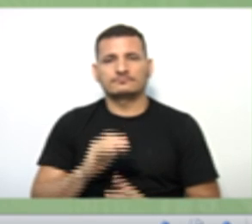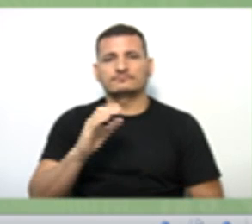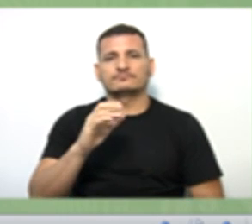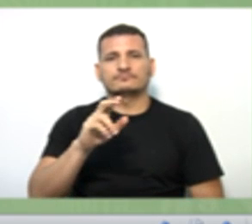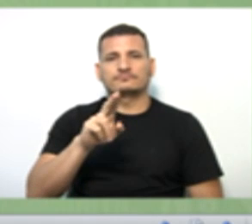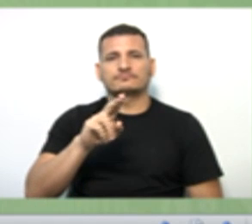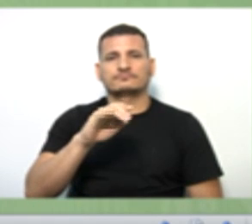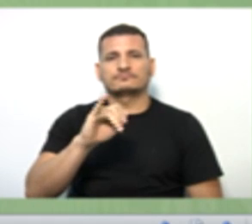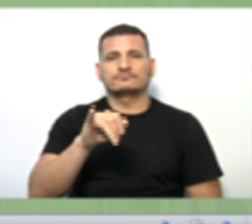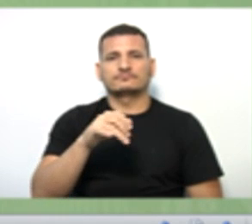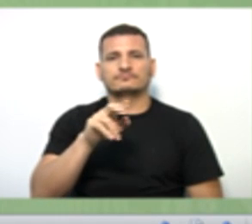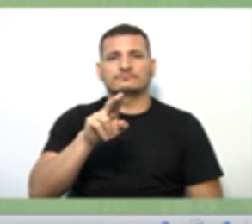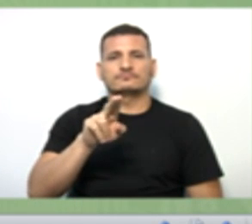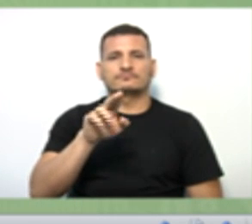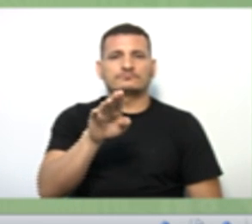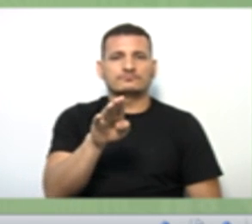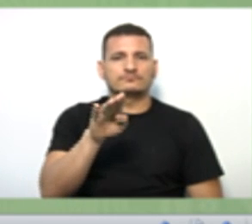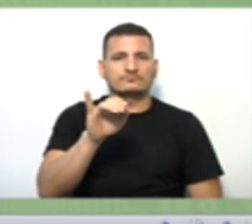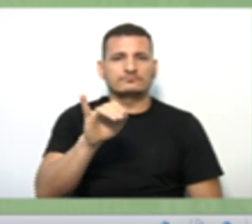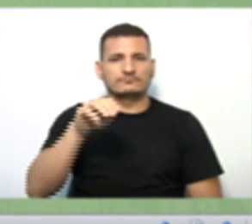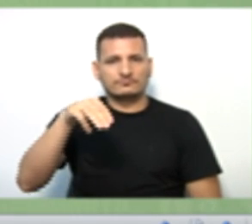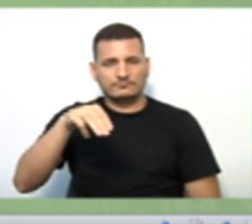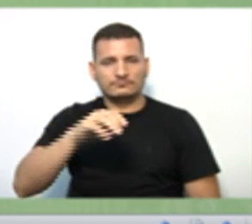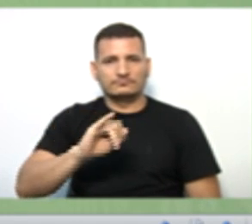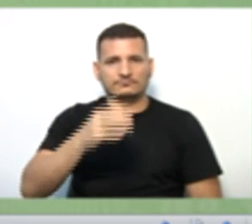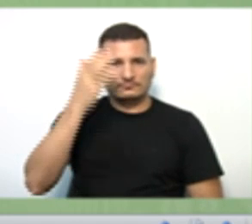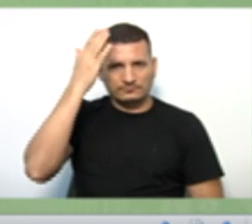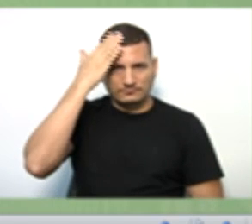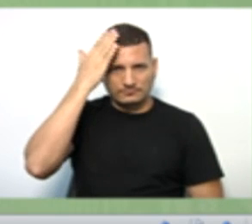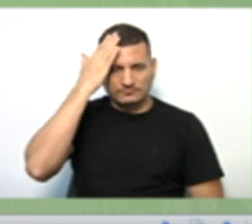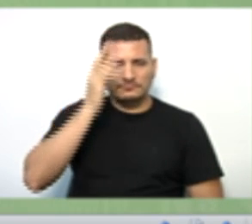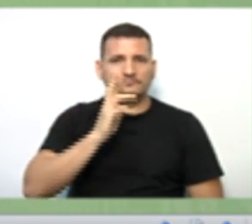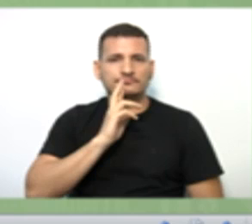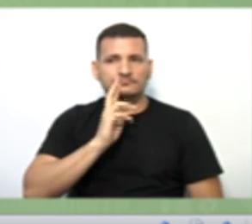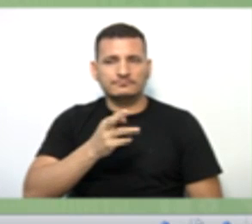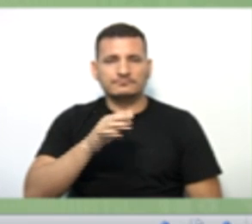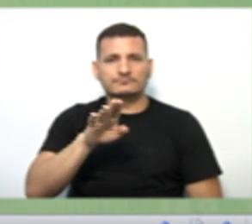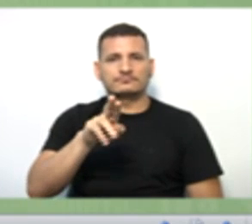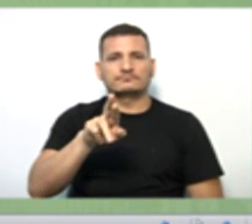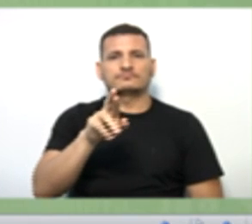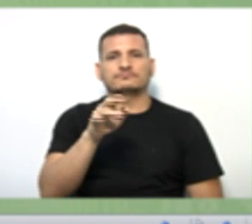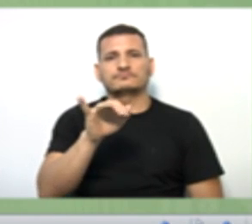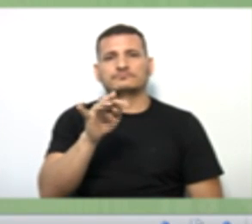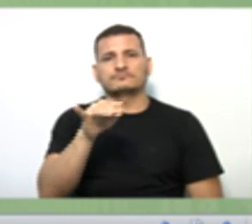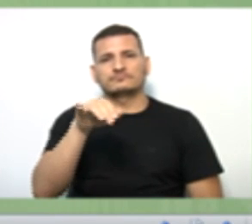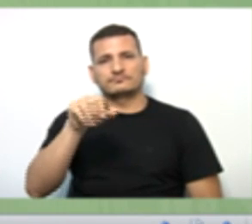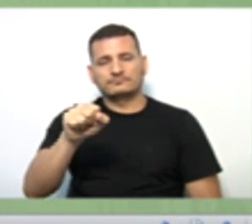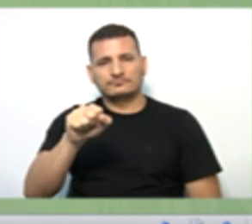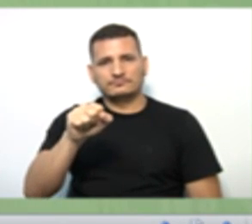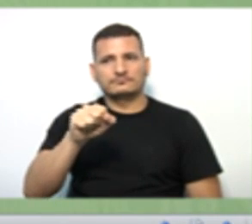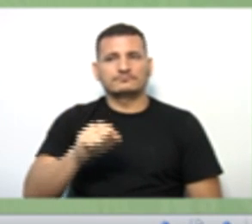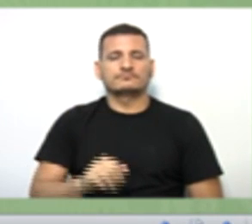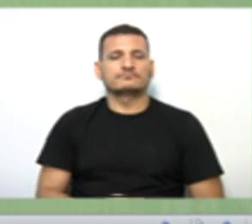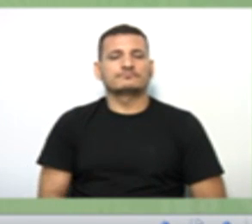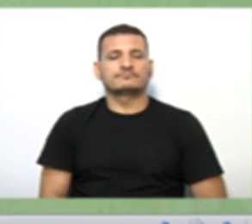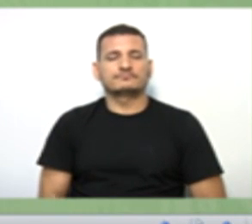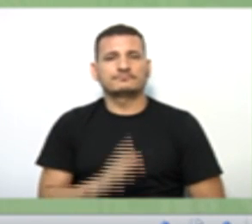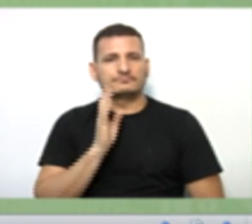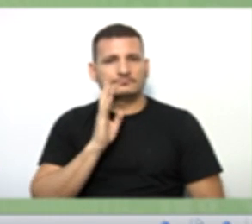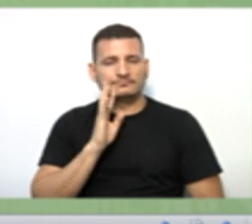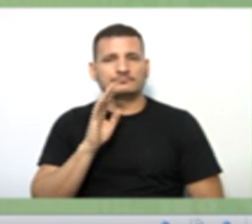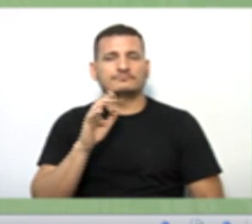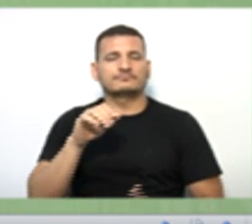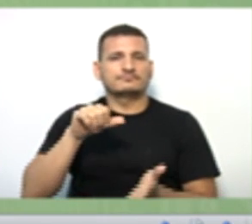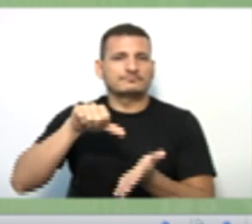Cujubim respondeu, o pessoal de Ji-Paraná respondeu, de Buritis. Parabéns. Ixi. Muita gente respondeu. Eita, certo? professor, o pessoal que legal. do Zona